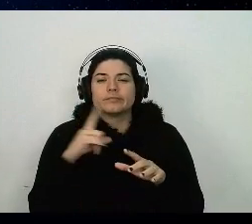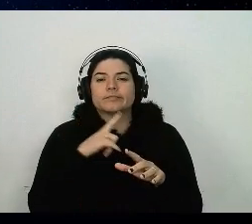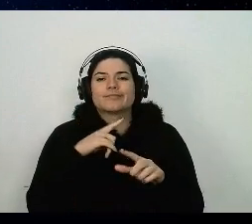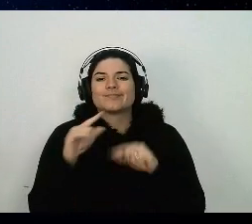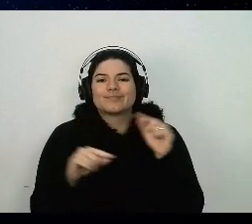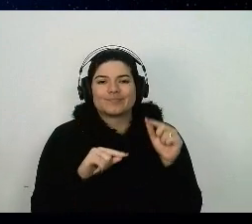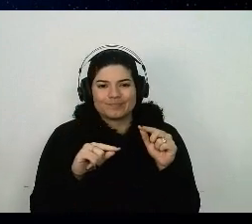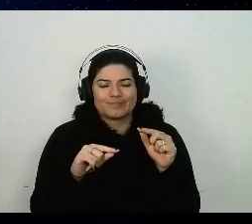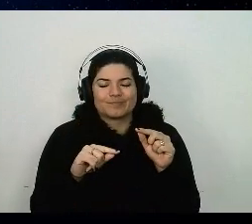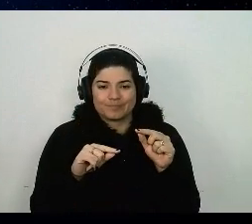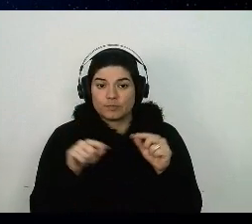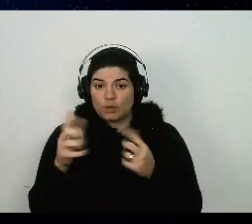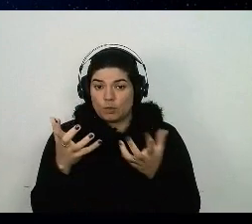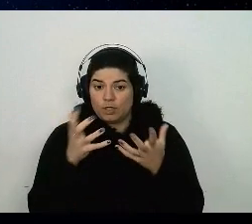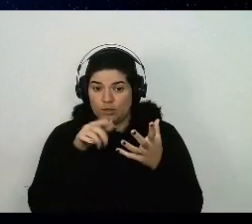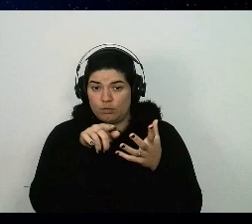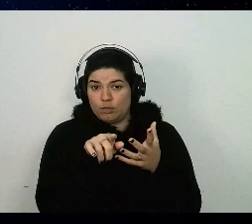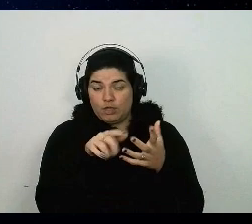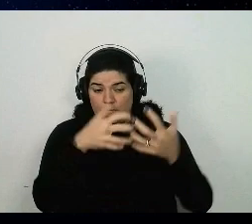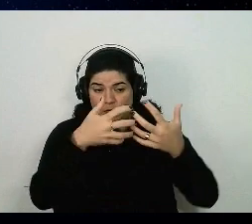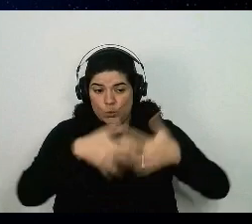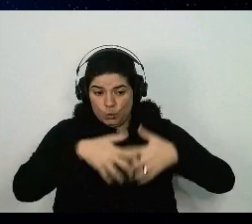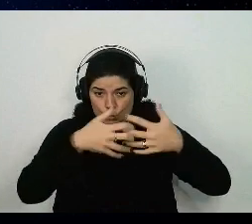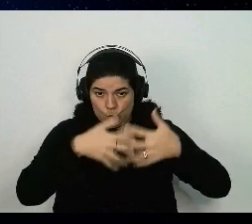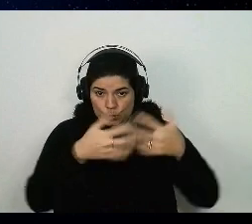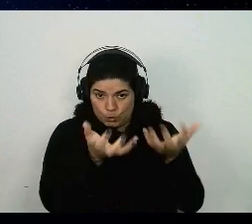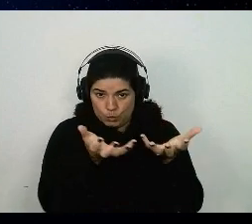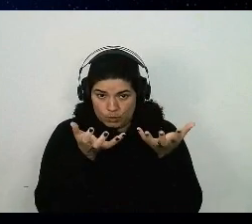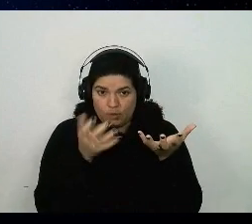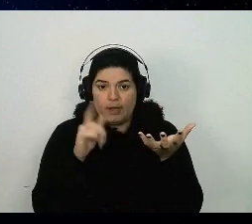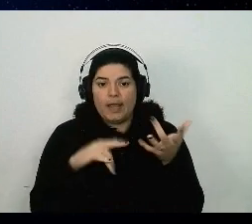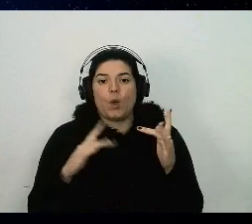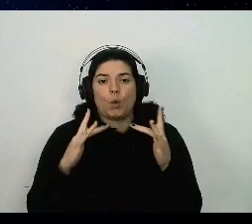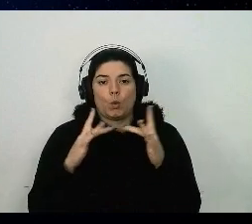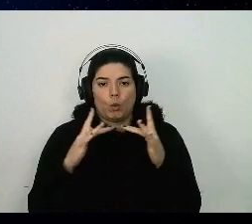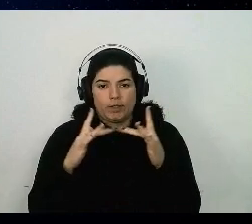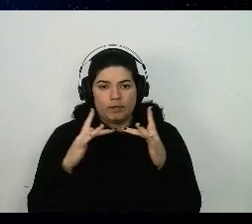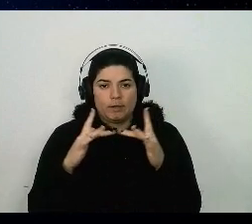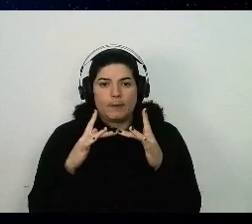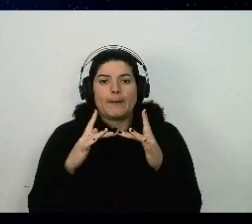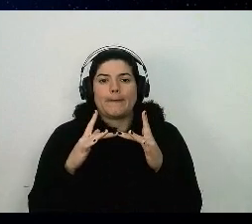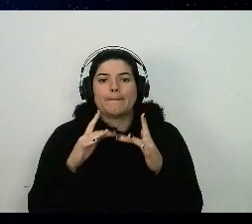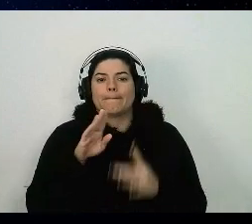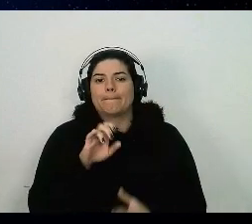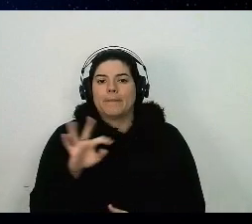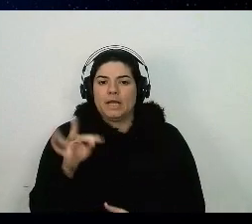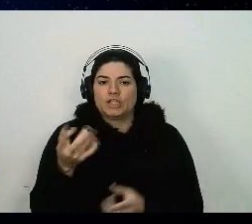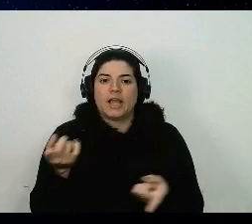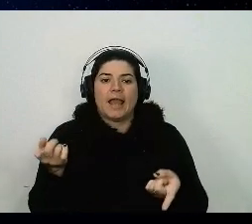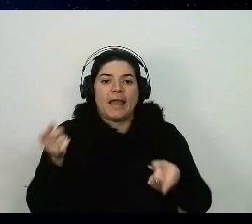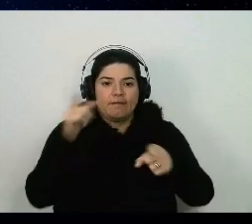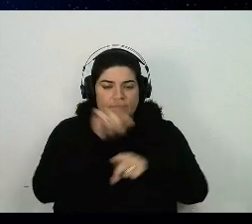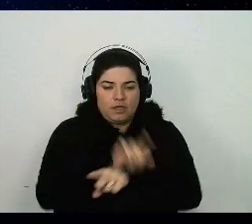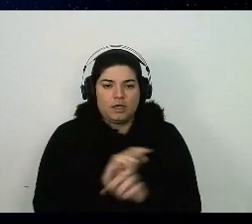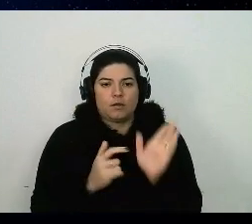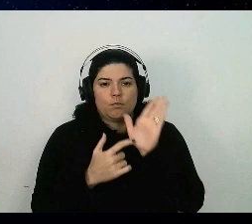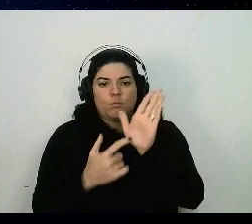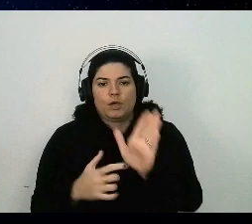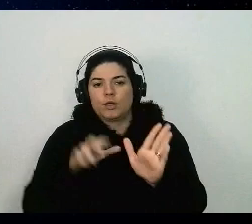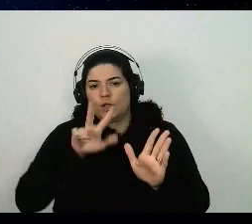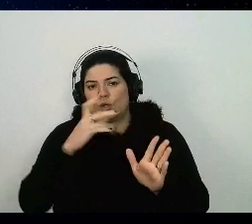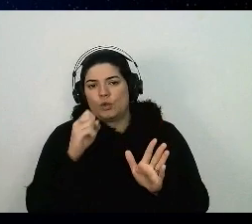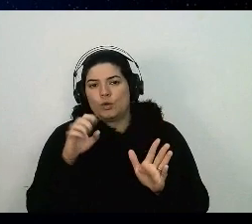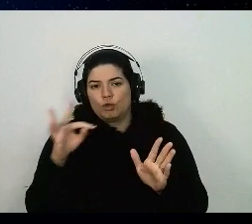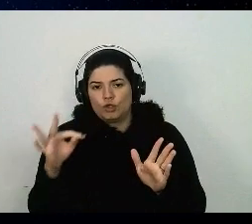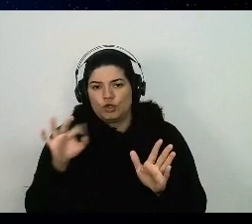que a máquina execute, né? No caso, é uma conexão bash reversa, apontando aqui para o host Docker na porta 443.